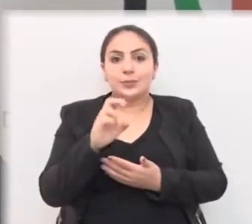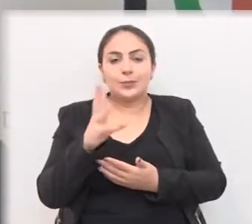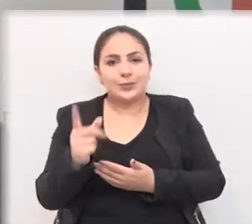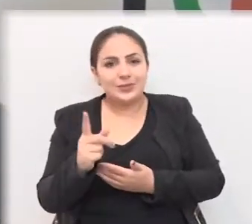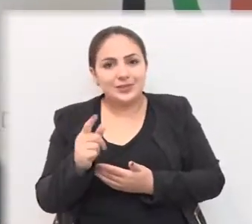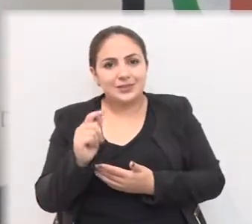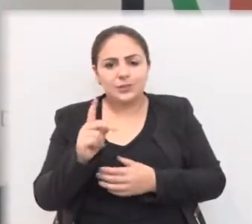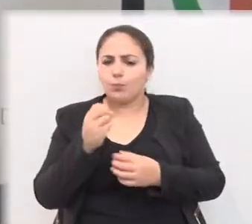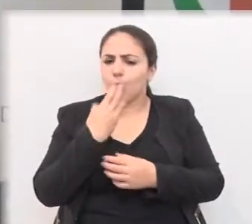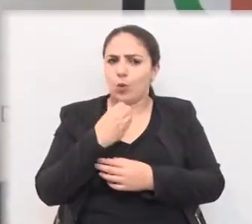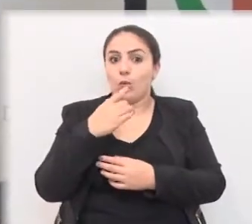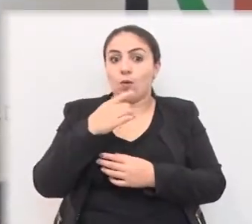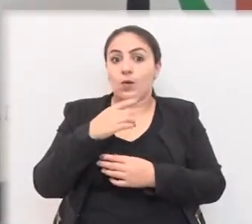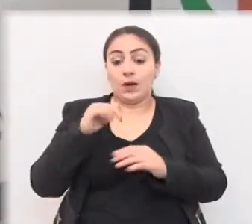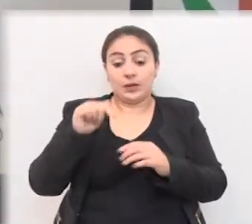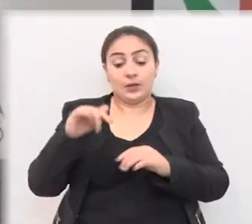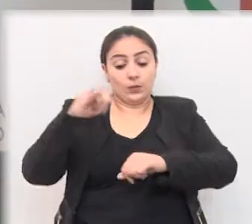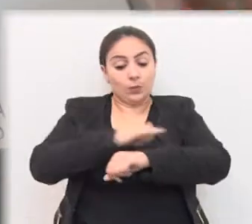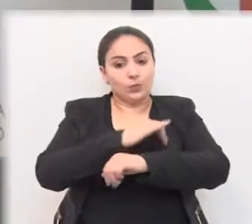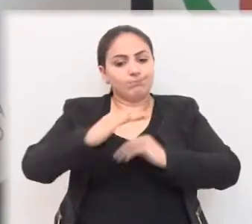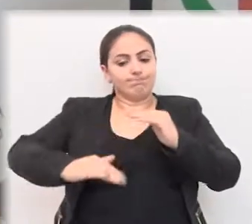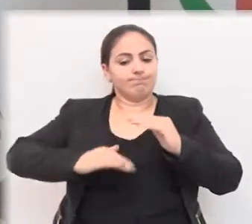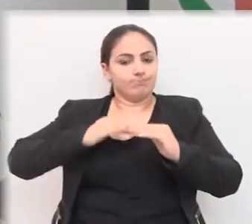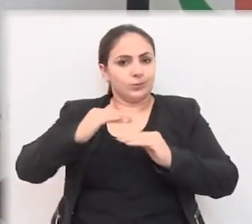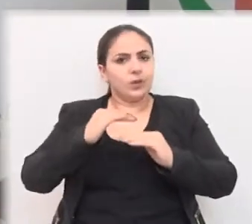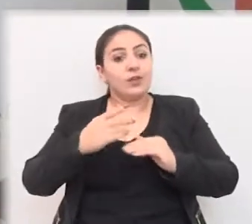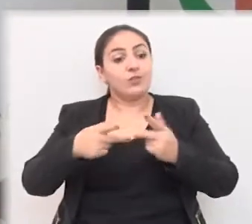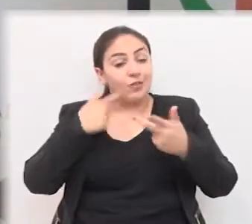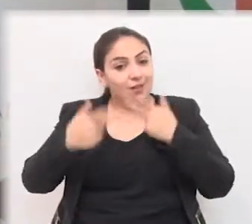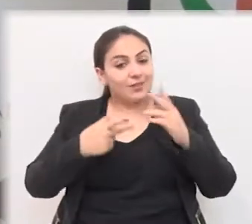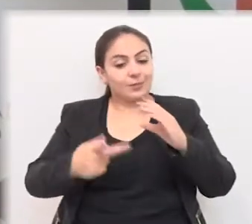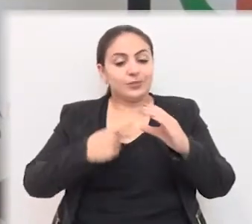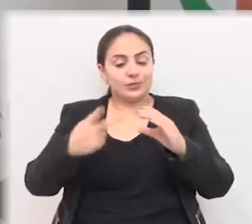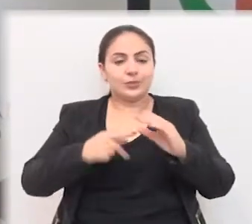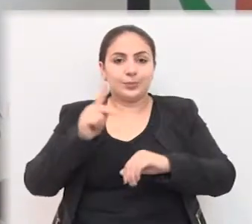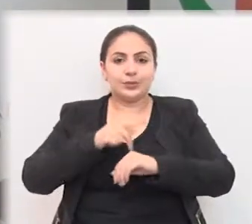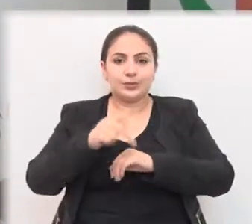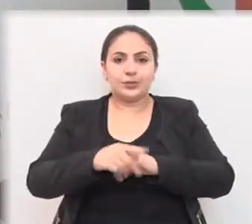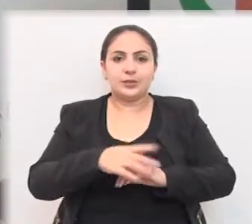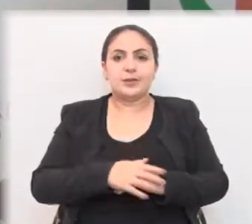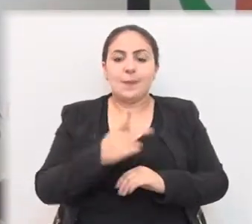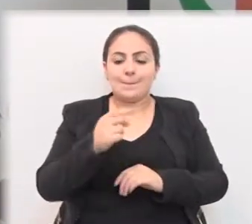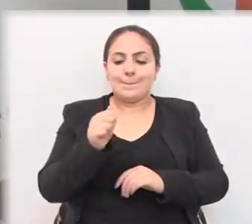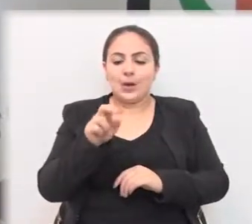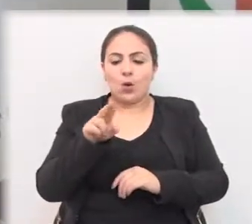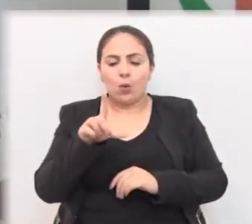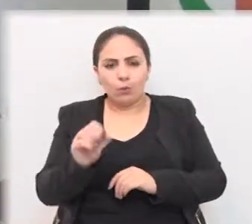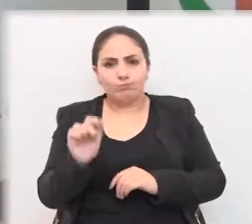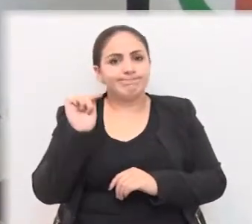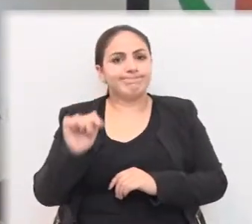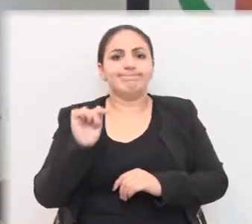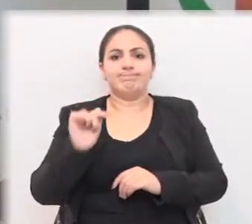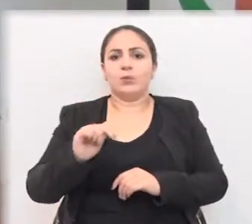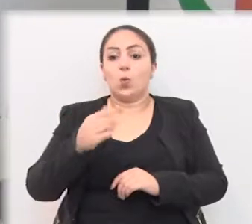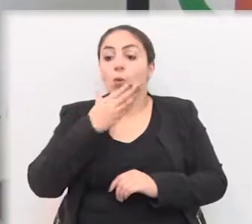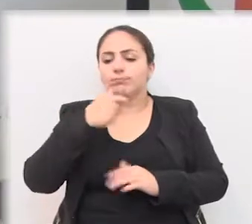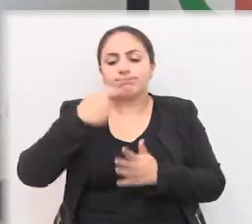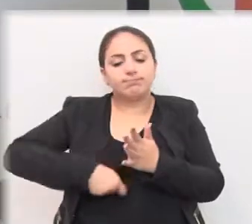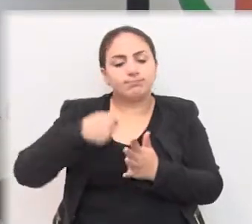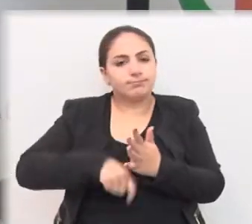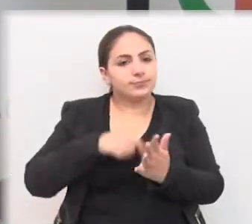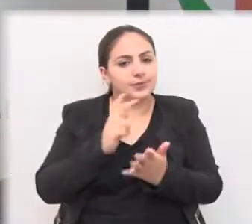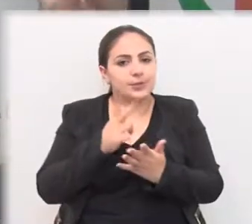o nosso aeroporto num outro patamar. Eu quero destacar aqui a Câmara de Vereadores de Passo Fundo, na pessoa do vereador Paulo Neckli, que foi um cara que lutou